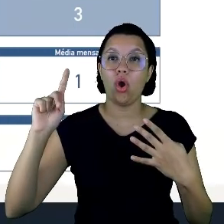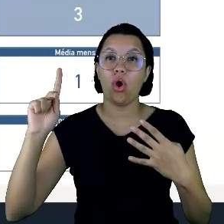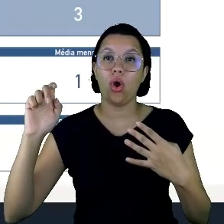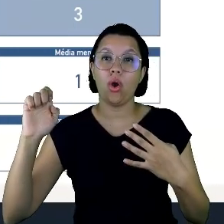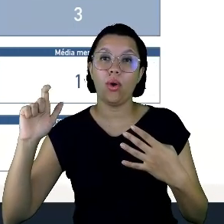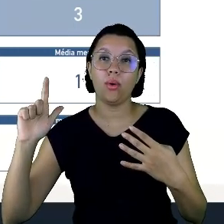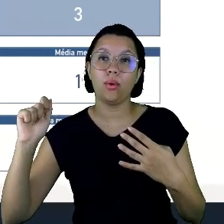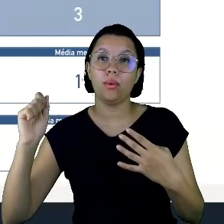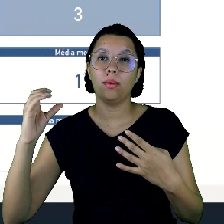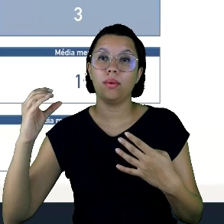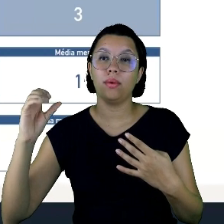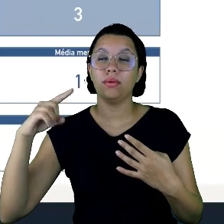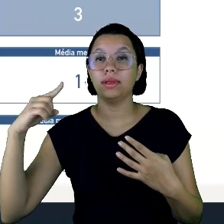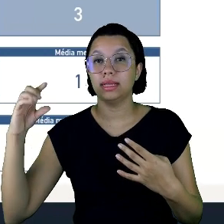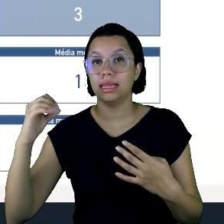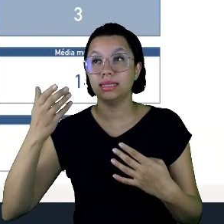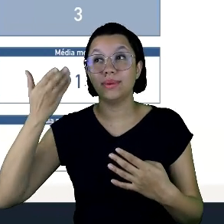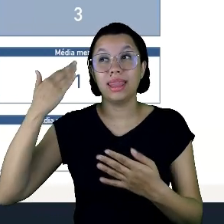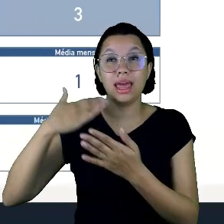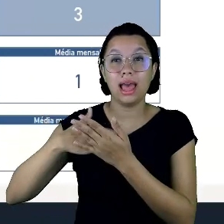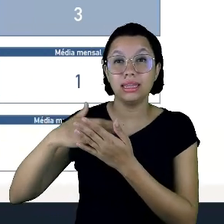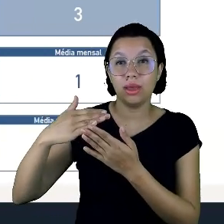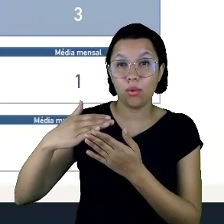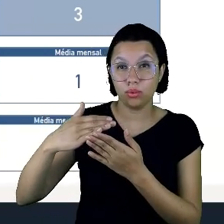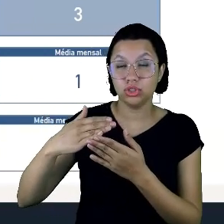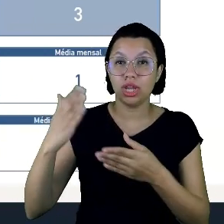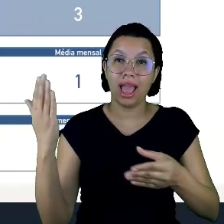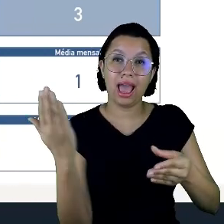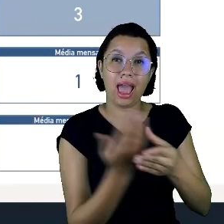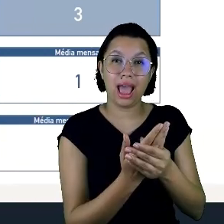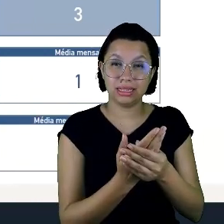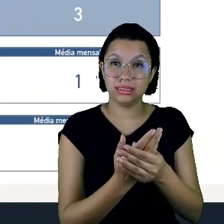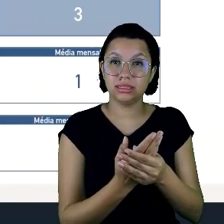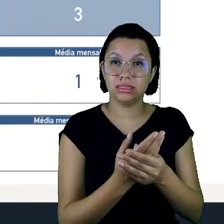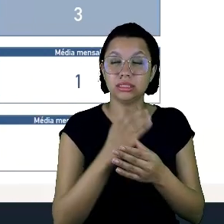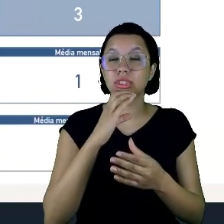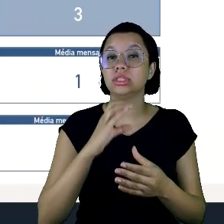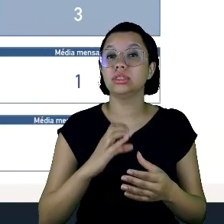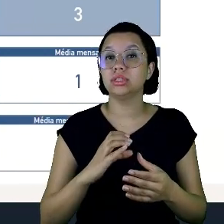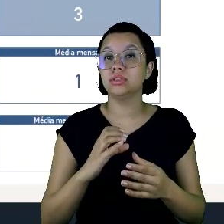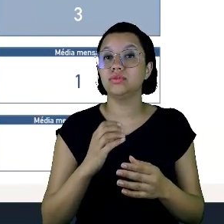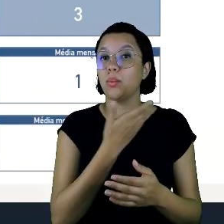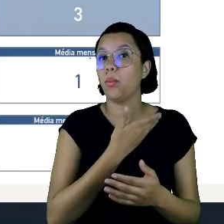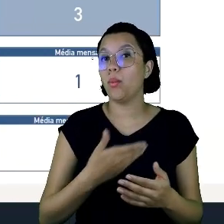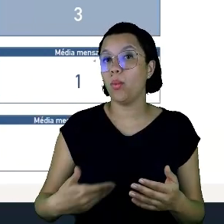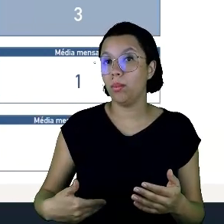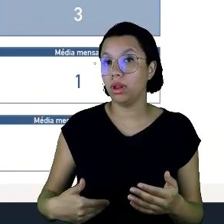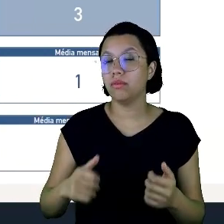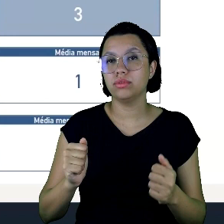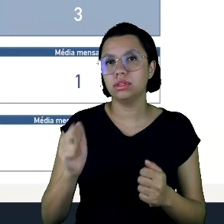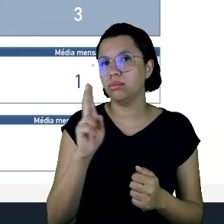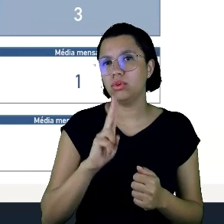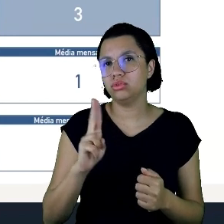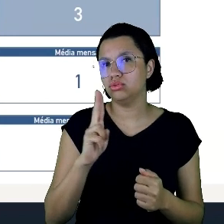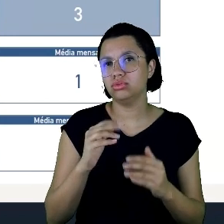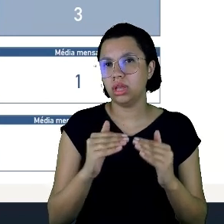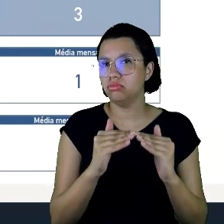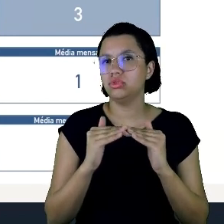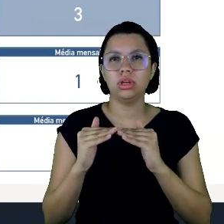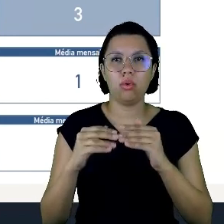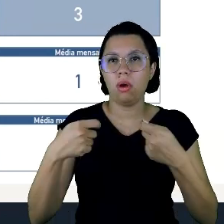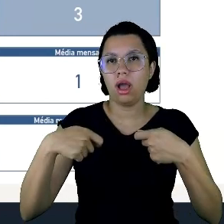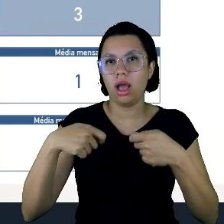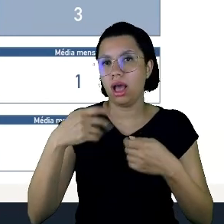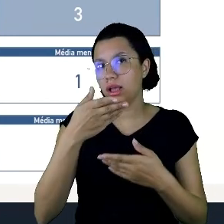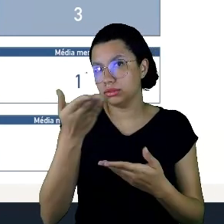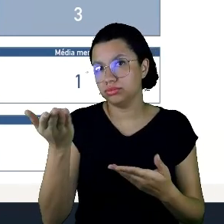e a classe na origem é ação civil pública. Limpa os filtros. E aí tem várias opções que vocês podem